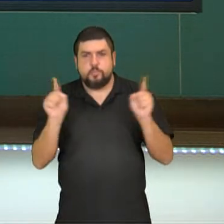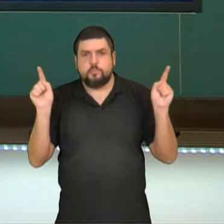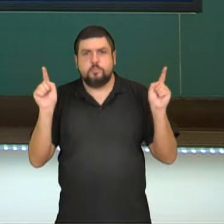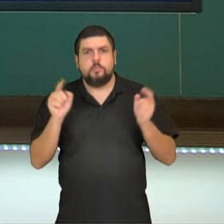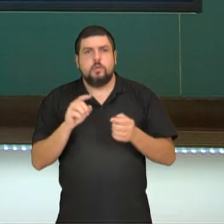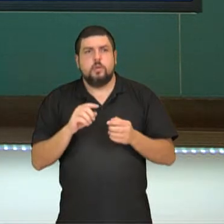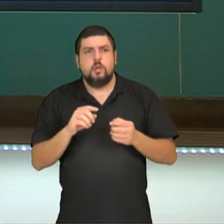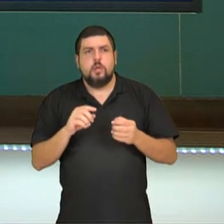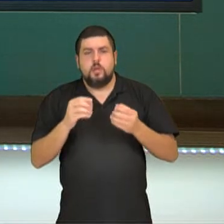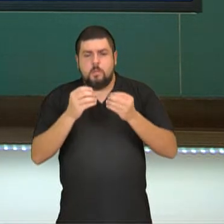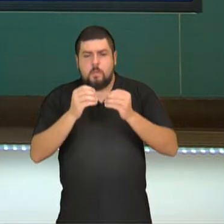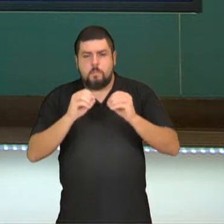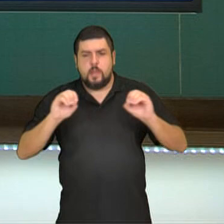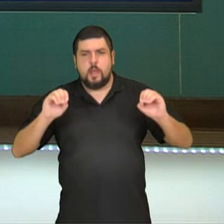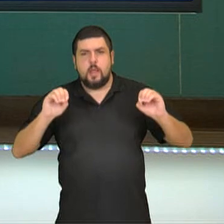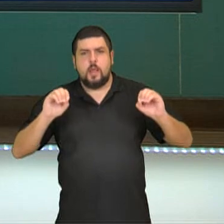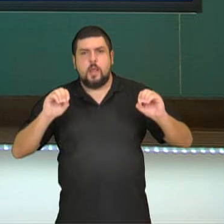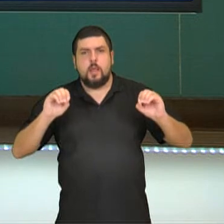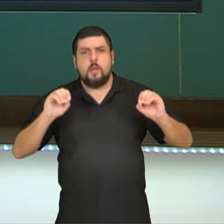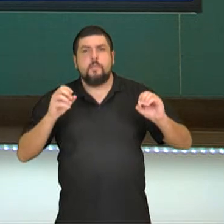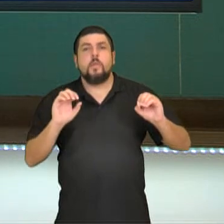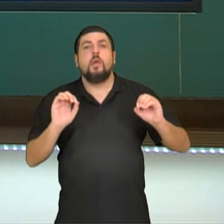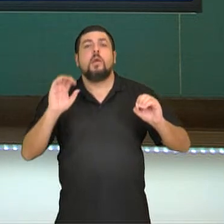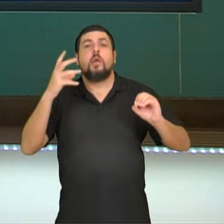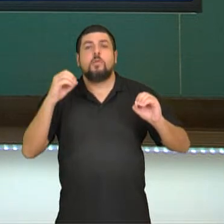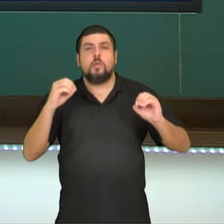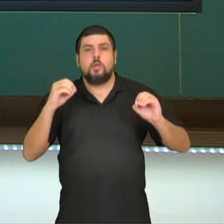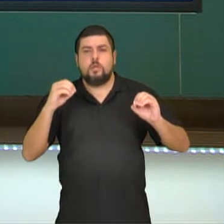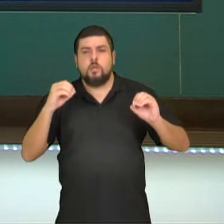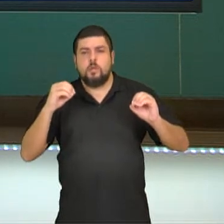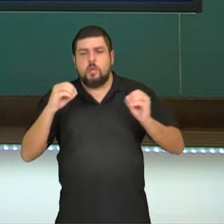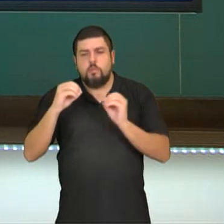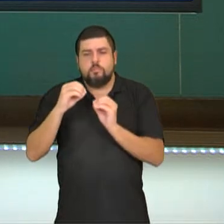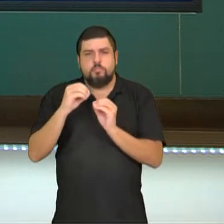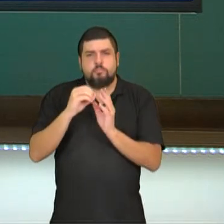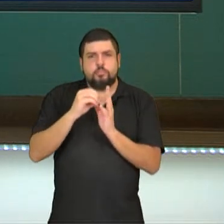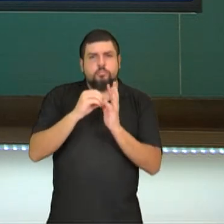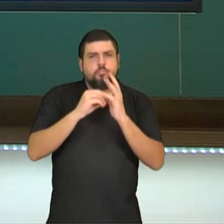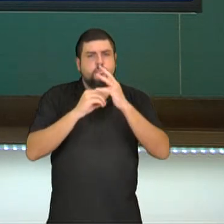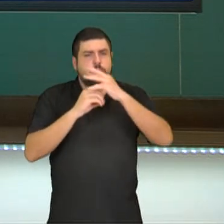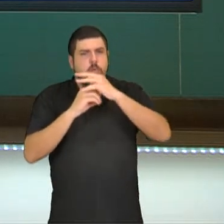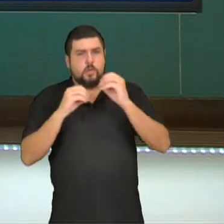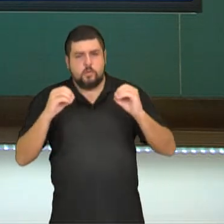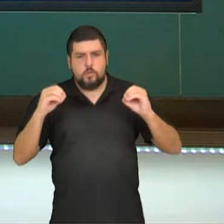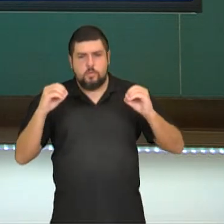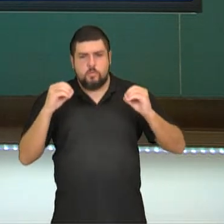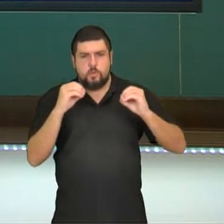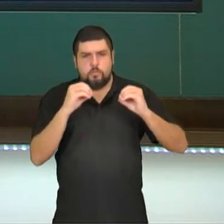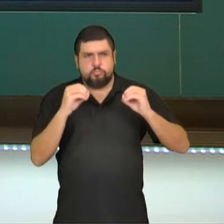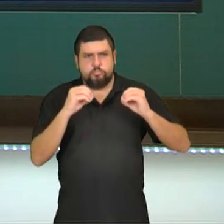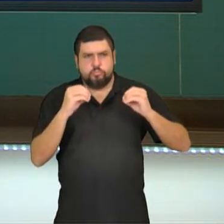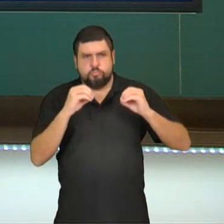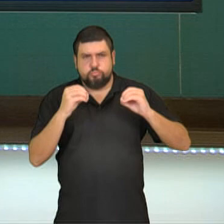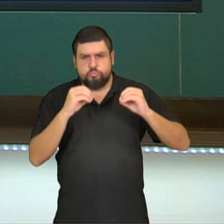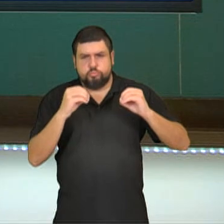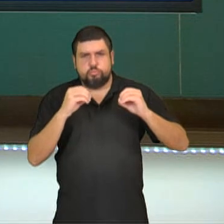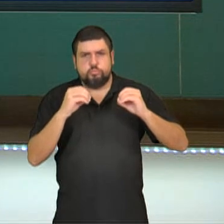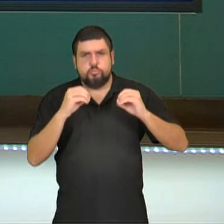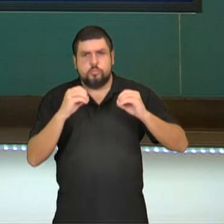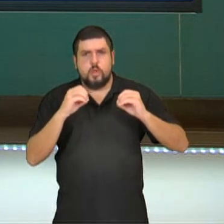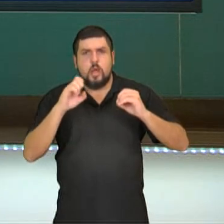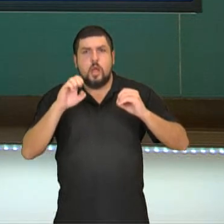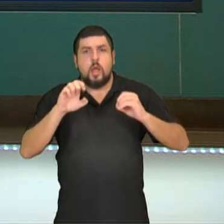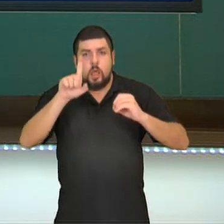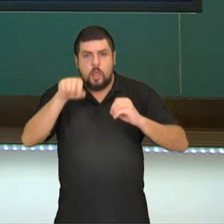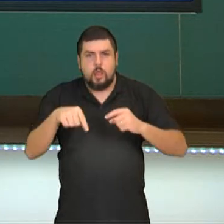desconectam, formam um buraco e há forças de repulsão. Lembrando que essas forças respeitam a terceira lei de Newton, são forças